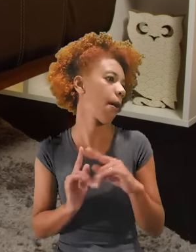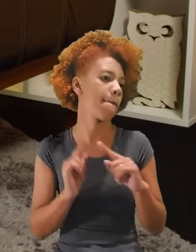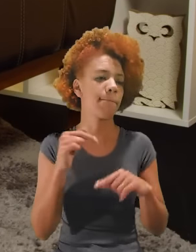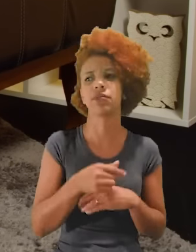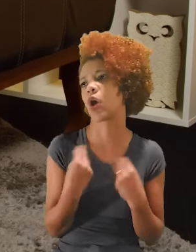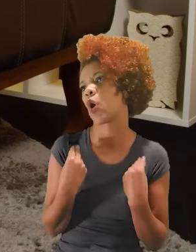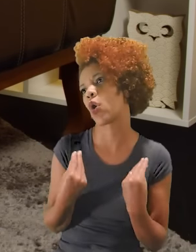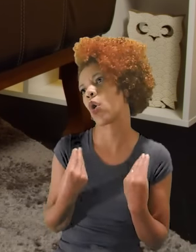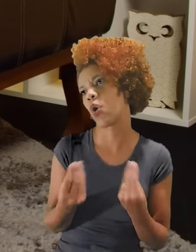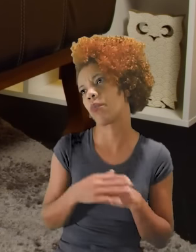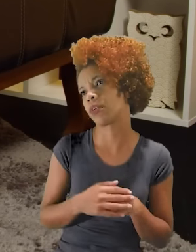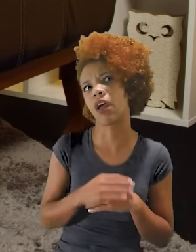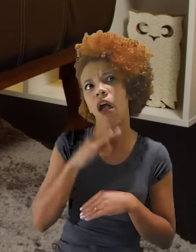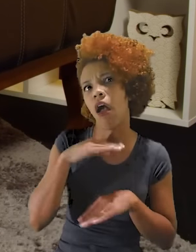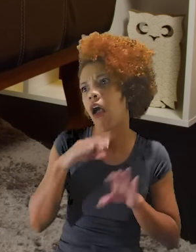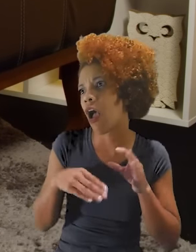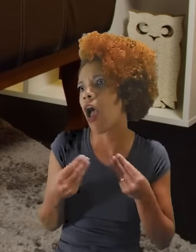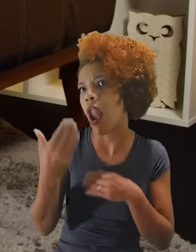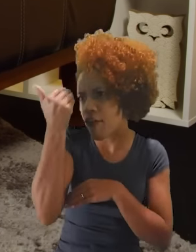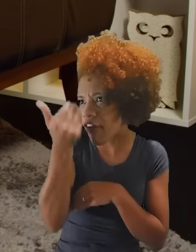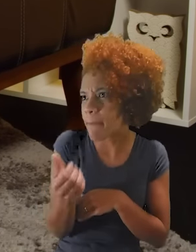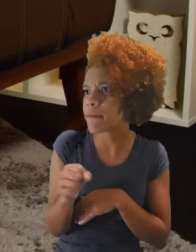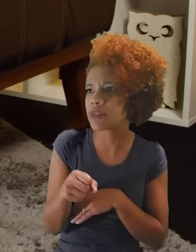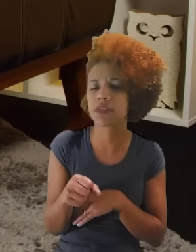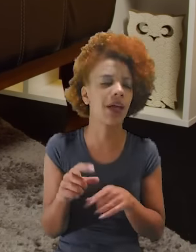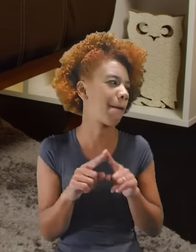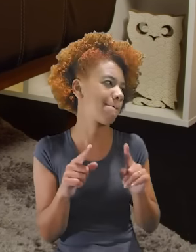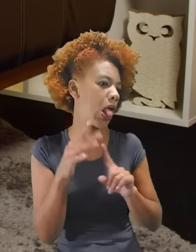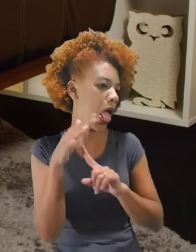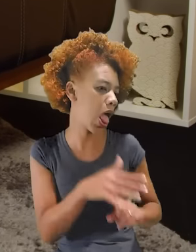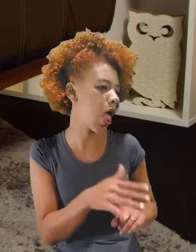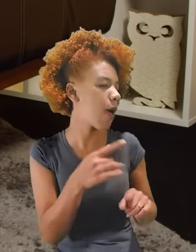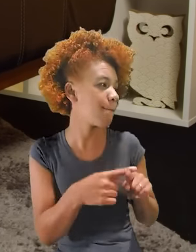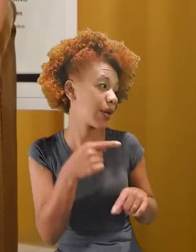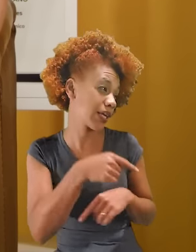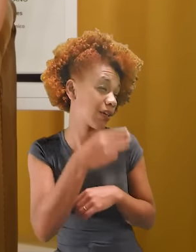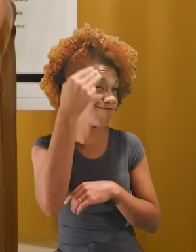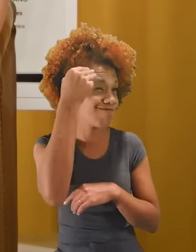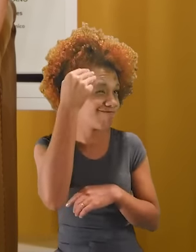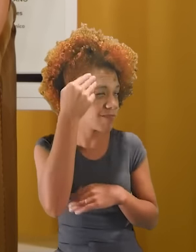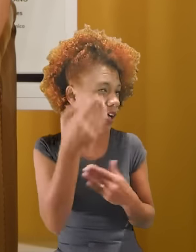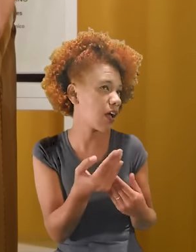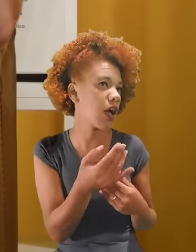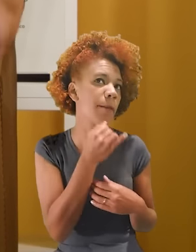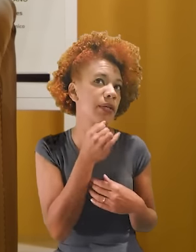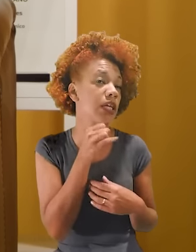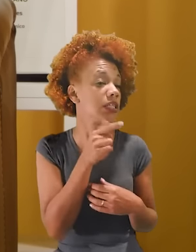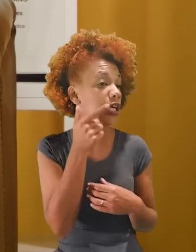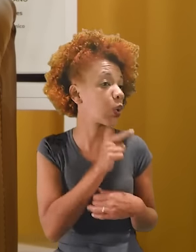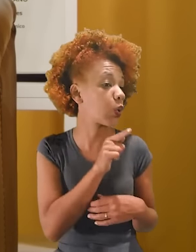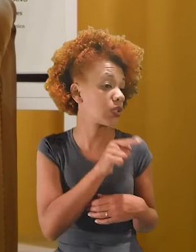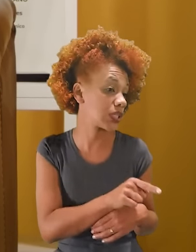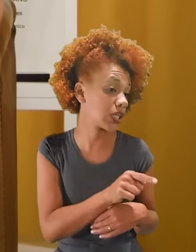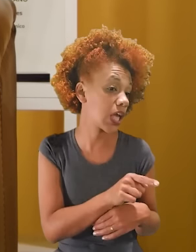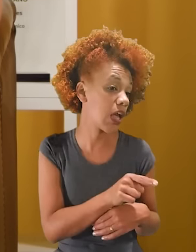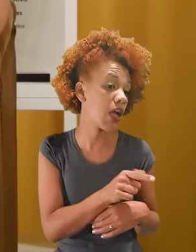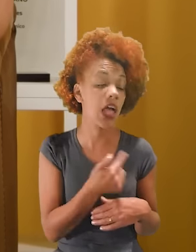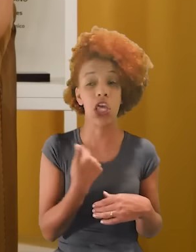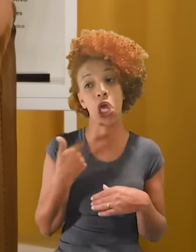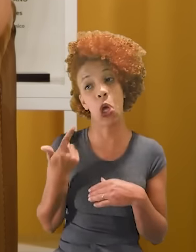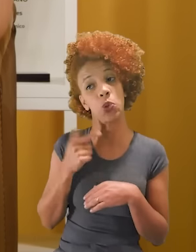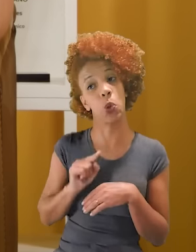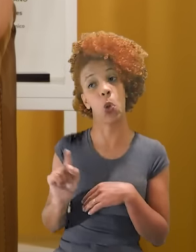como não, cara? É. Pô, onde você tá vendo que a mulher não faz? Ninguém elogia a Anitta. Exatamente. Porque eu acho que tem aqui uma cabeça do tipo assim, se ela conseguiu chegar lá e eu não